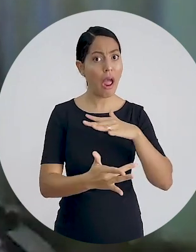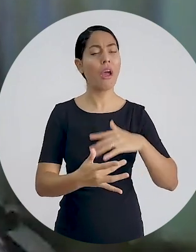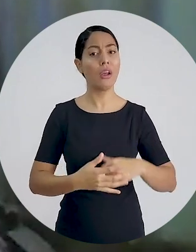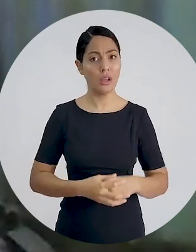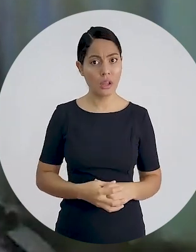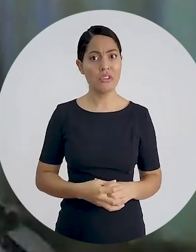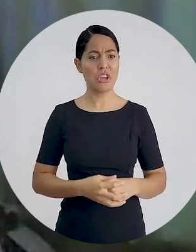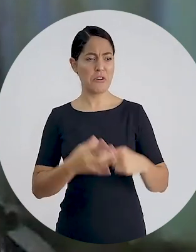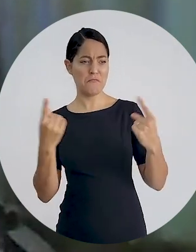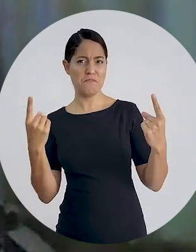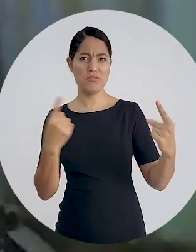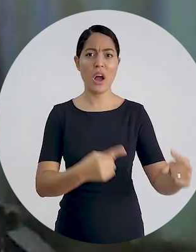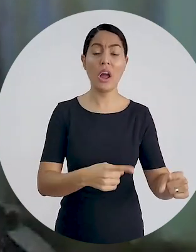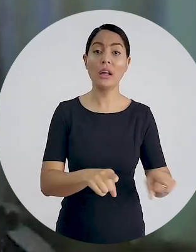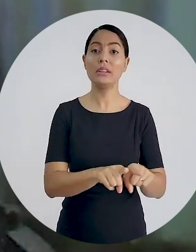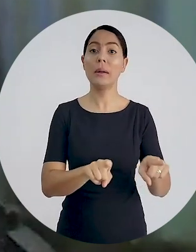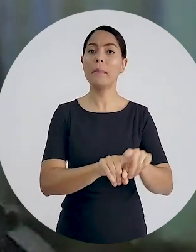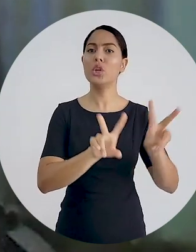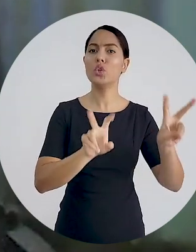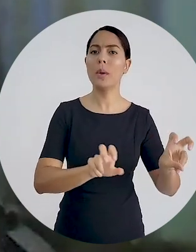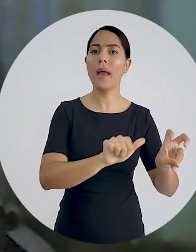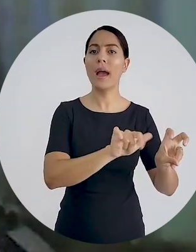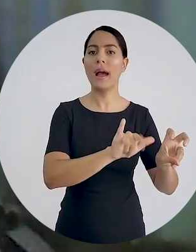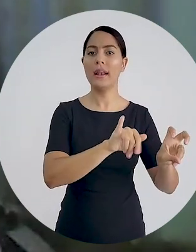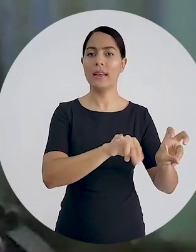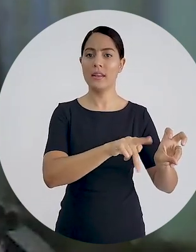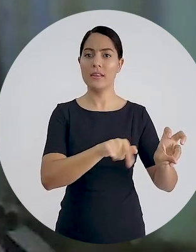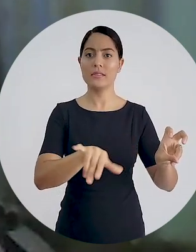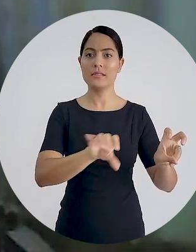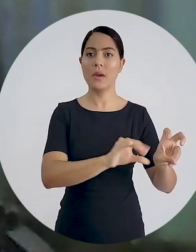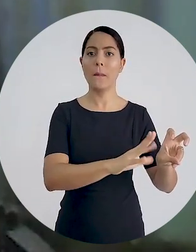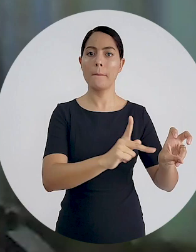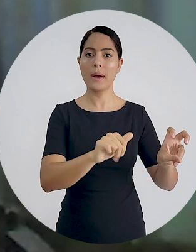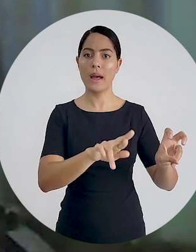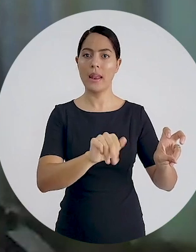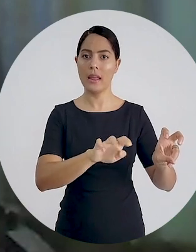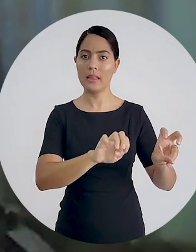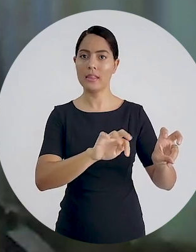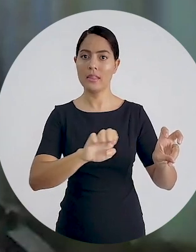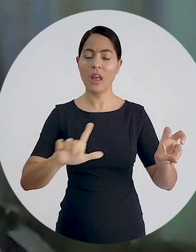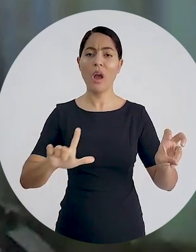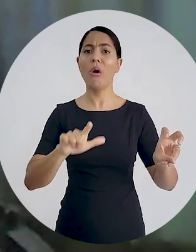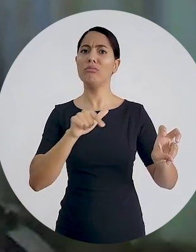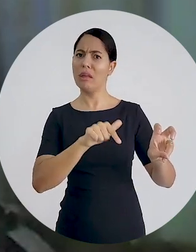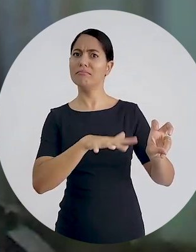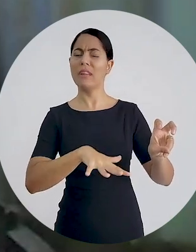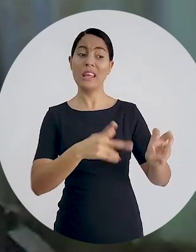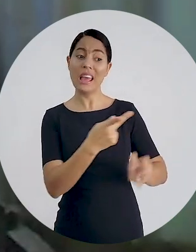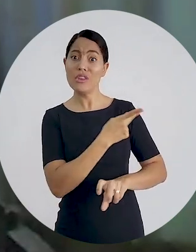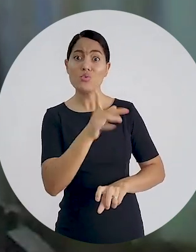Alienação Parental e atacando as colegas no exercício da profissão. A doutora Cláudia e a doutora Isabela estavam